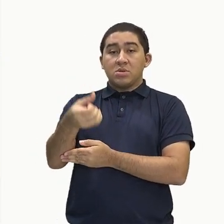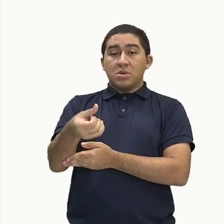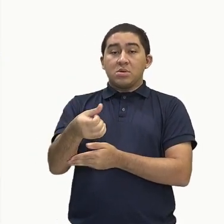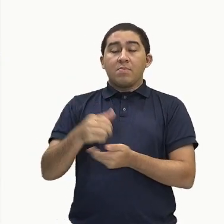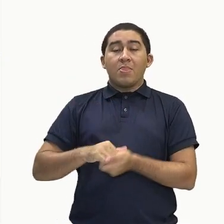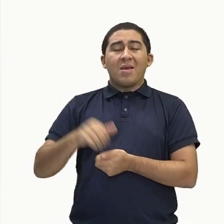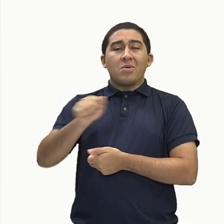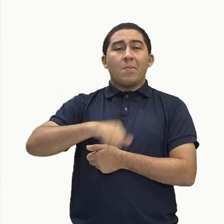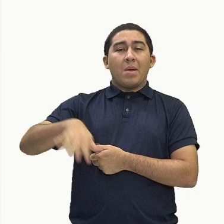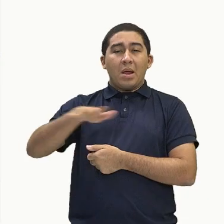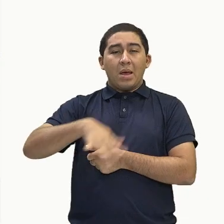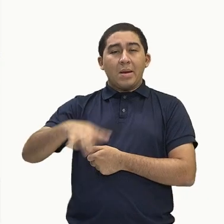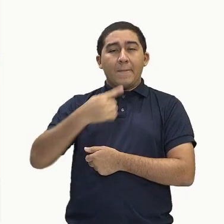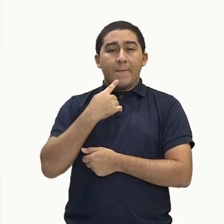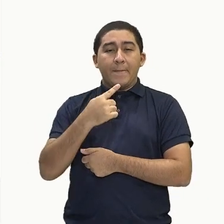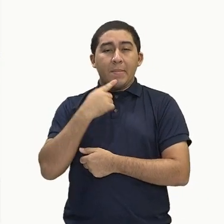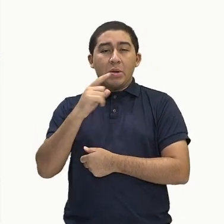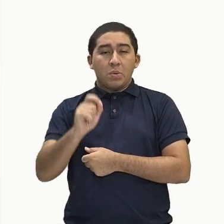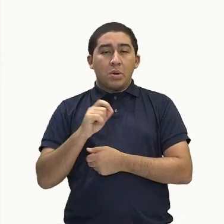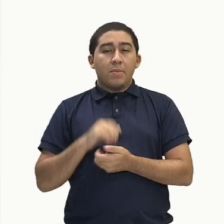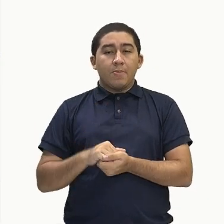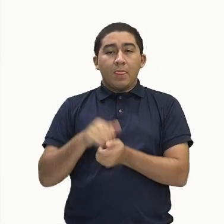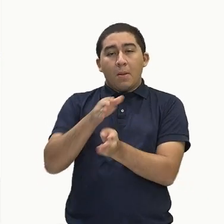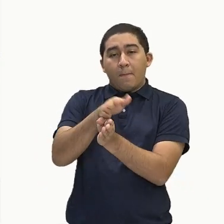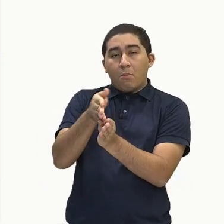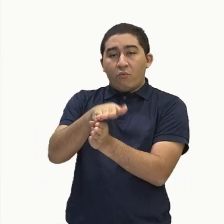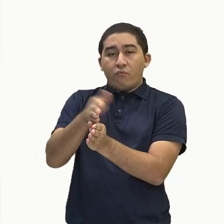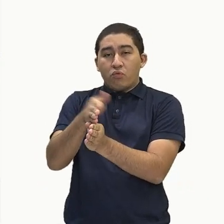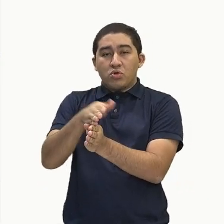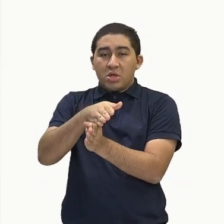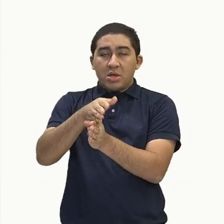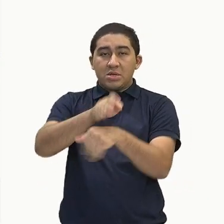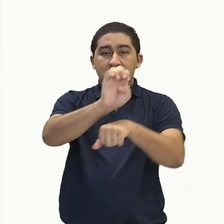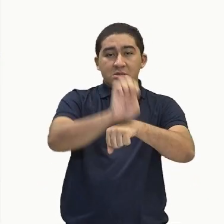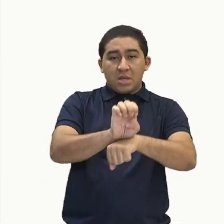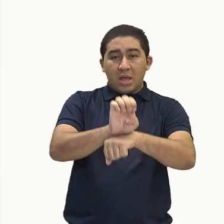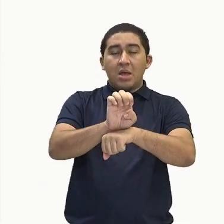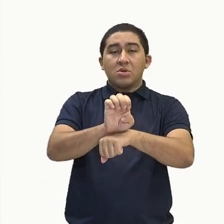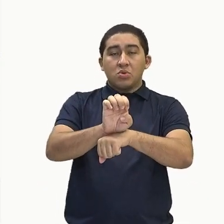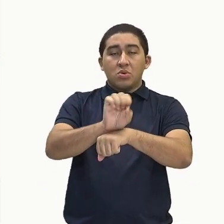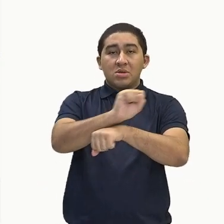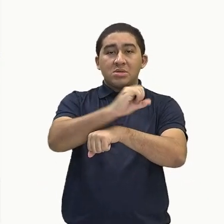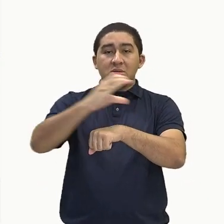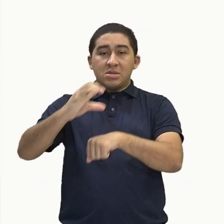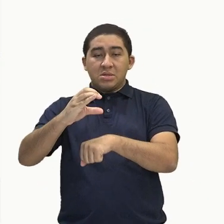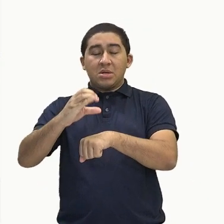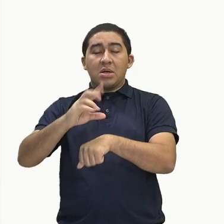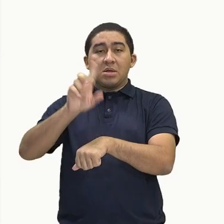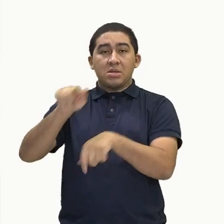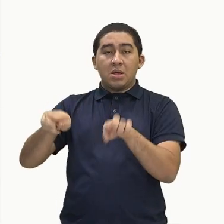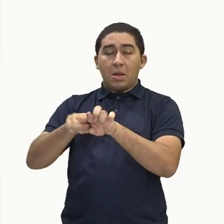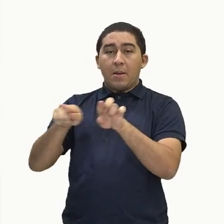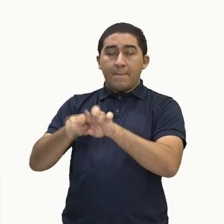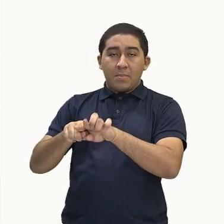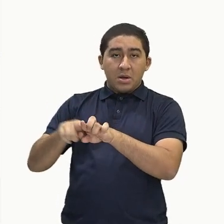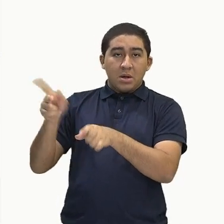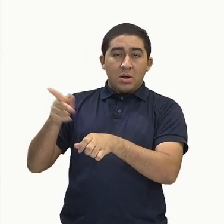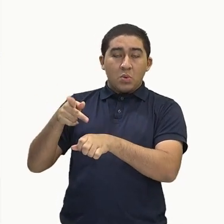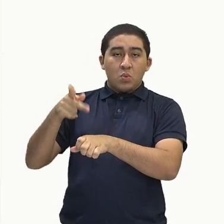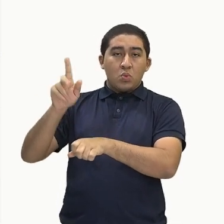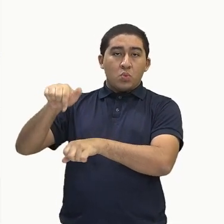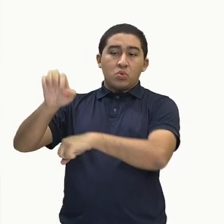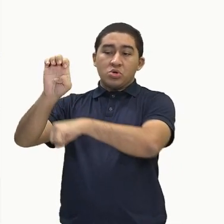área compreendida entre os estados de Santa Catarina e Paraná, e recebe o